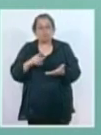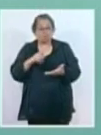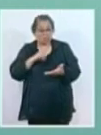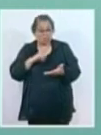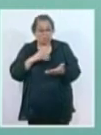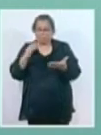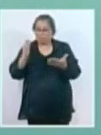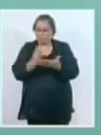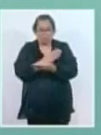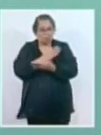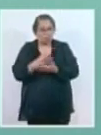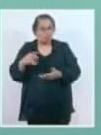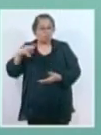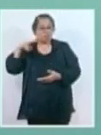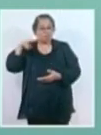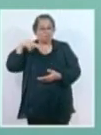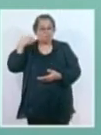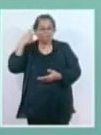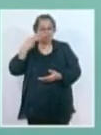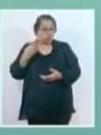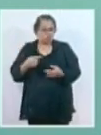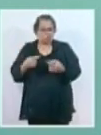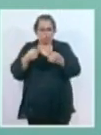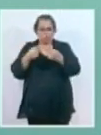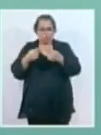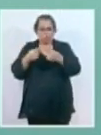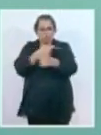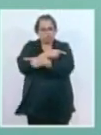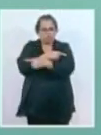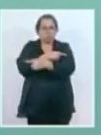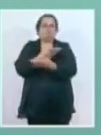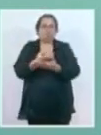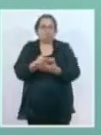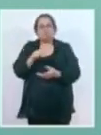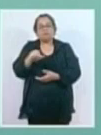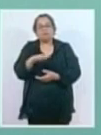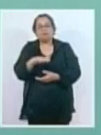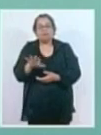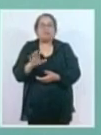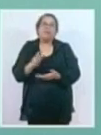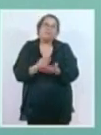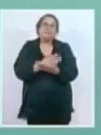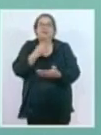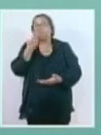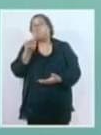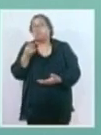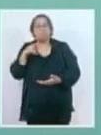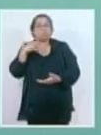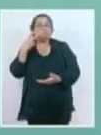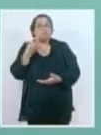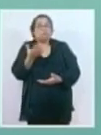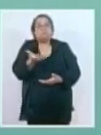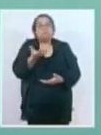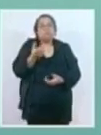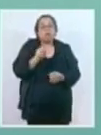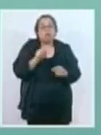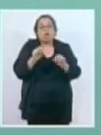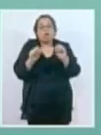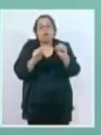políticos, né, ou mesmo até uma única lojista na região, eles às vezes falam, ah, o vereador quis